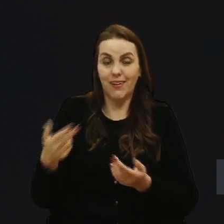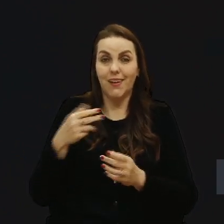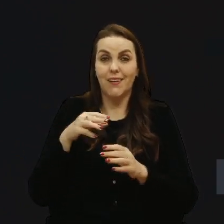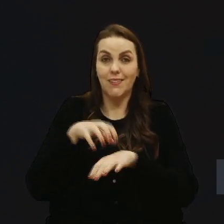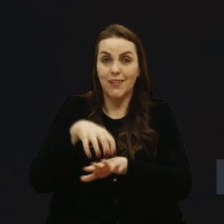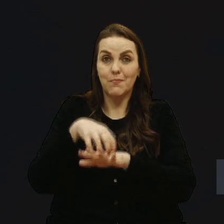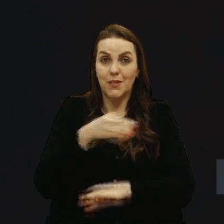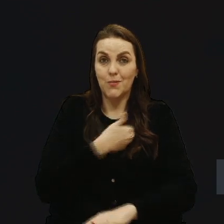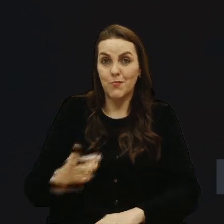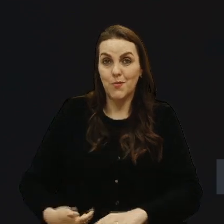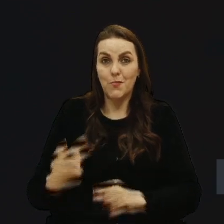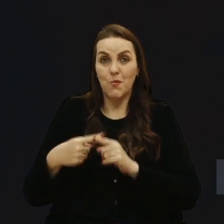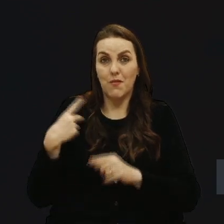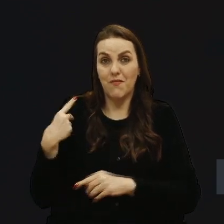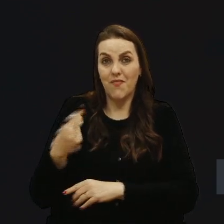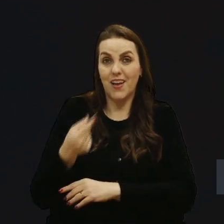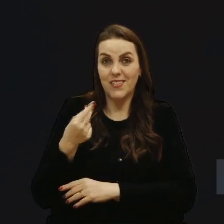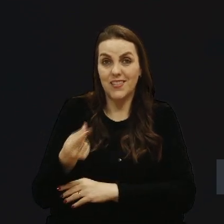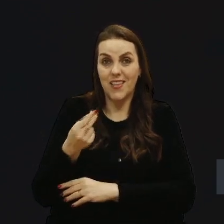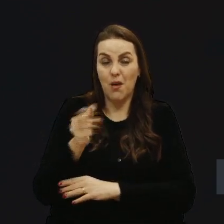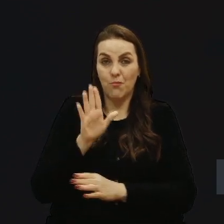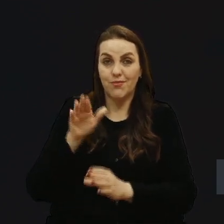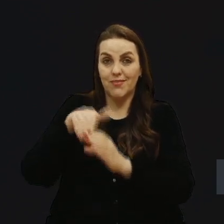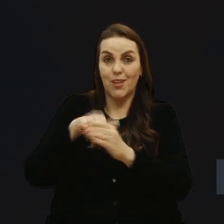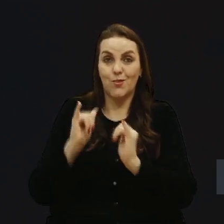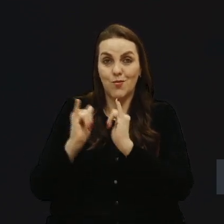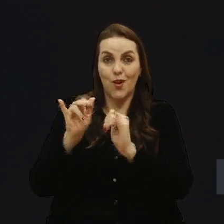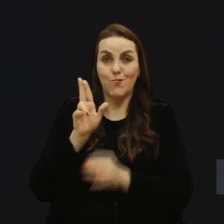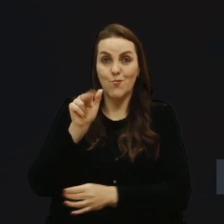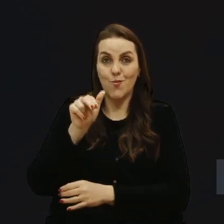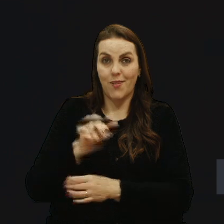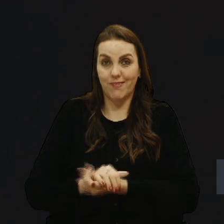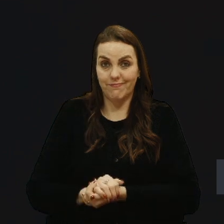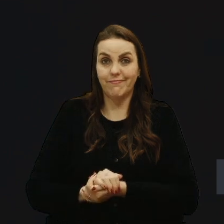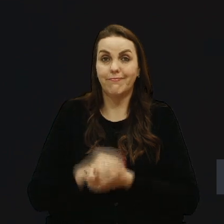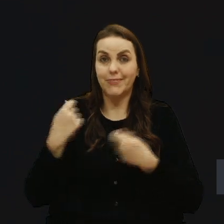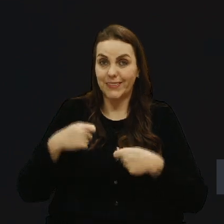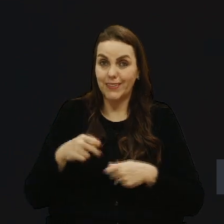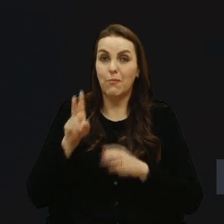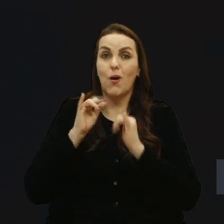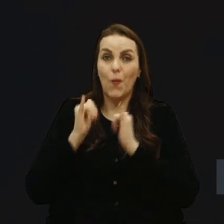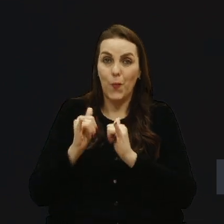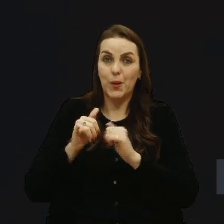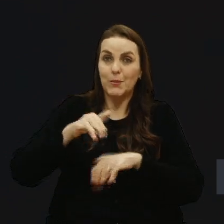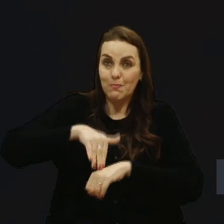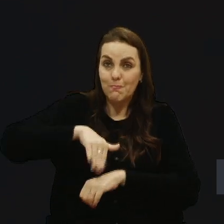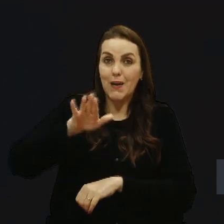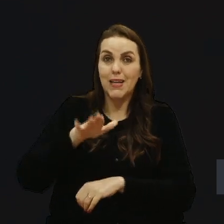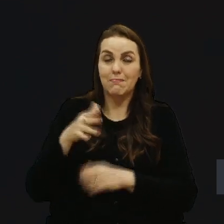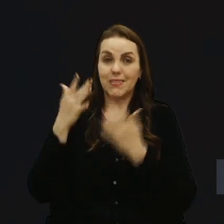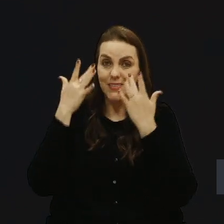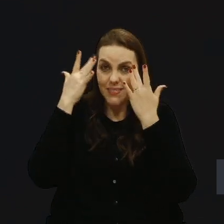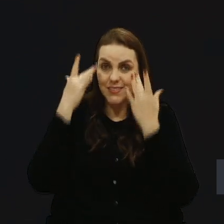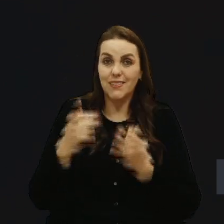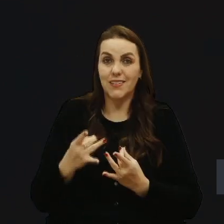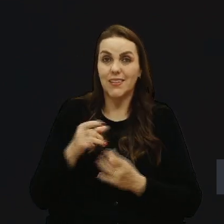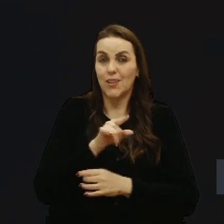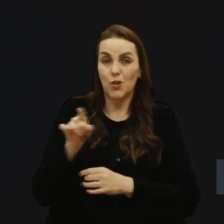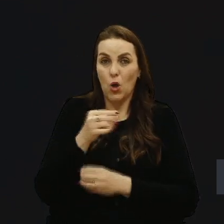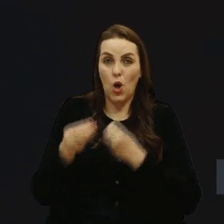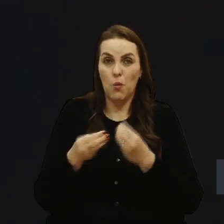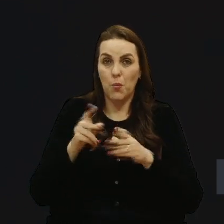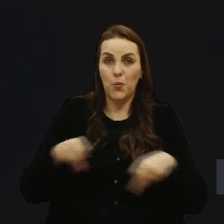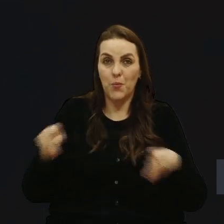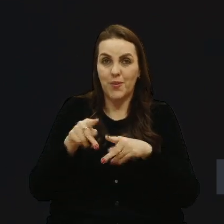é porque há tempos não bota o pé dentro de um ônibus. Nós precisamos cada vez mais andar de ônibus, Cláudio, para que a gente saiba como é o dia a dia da população.